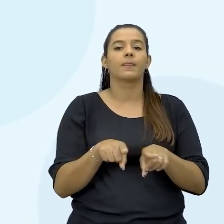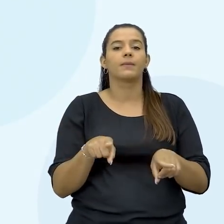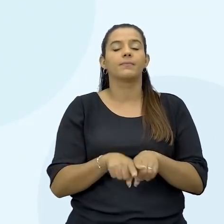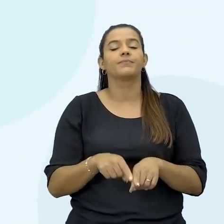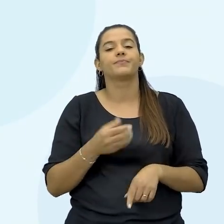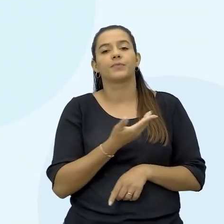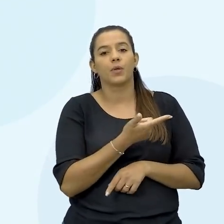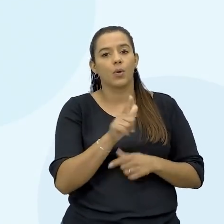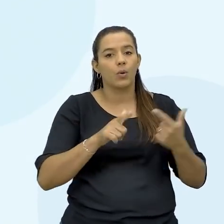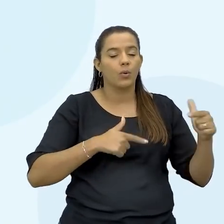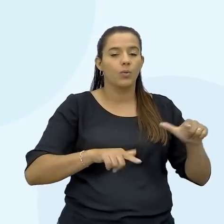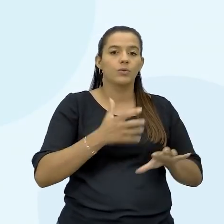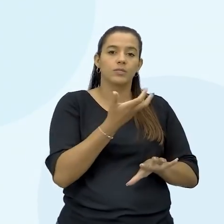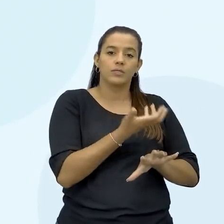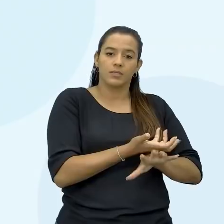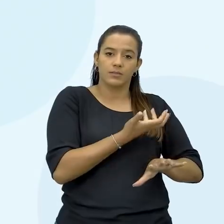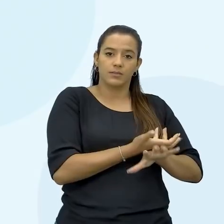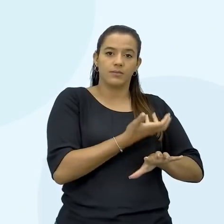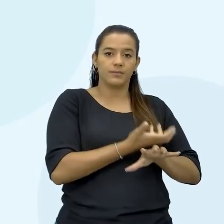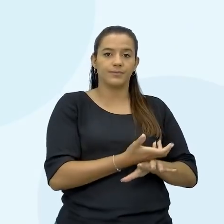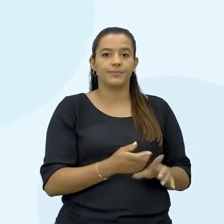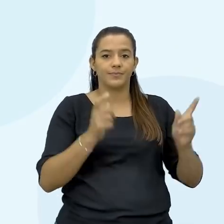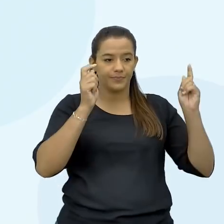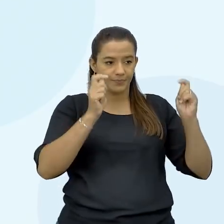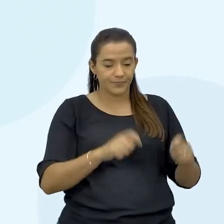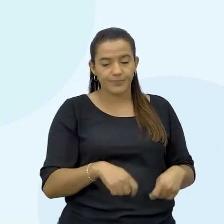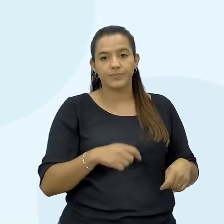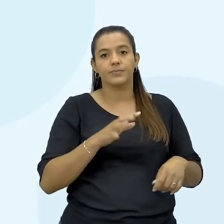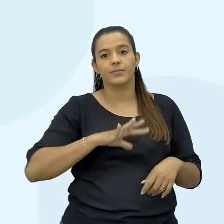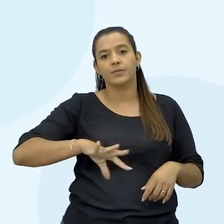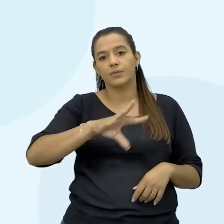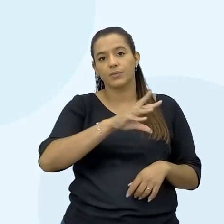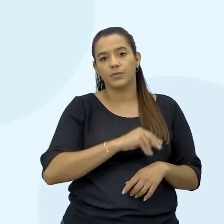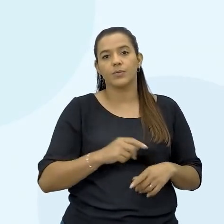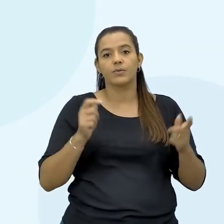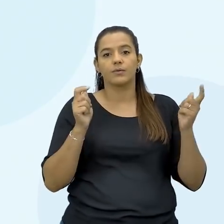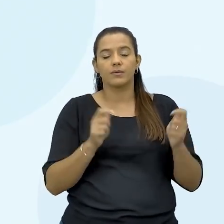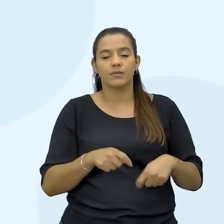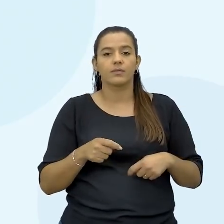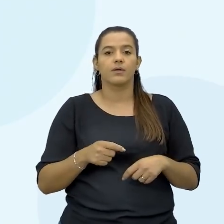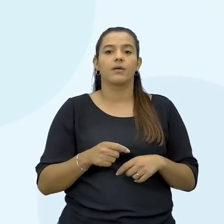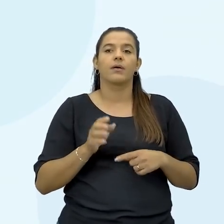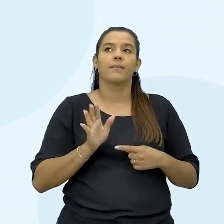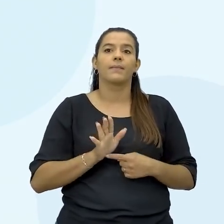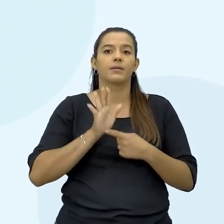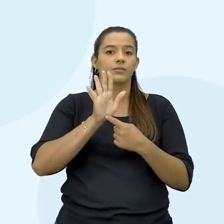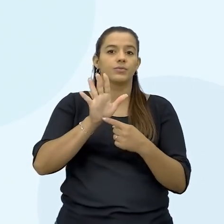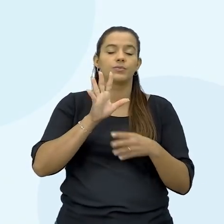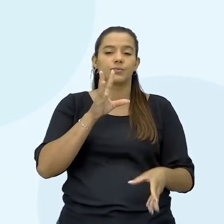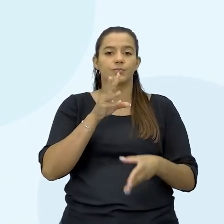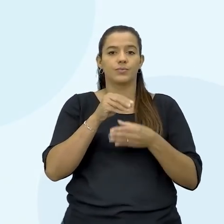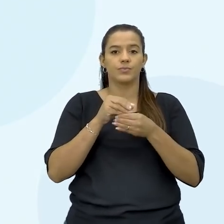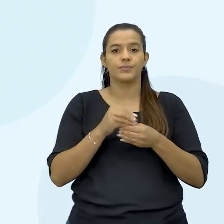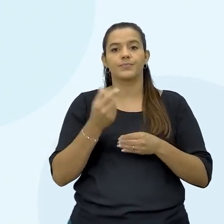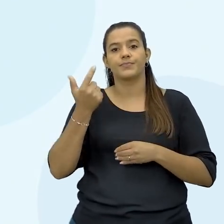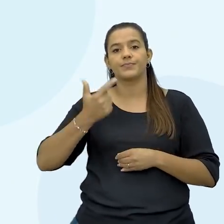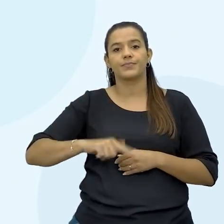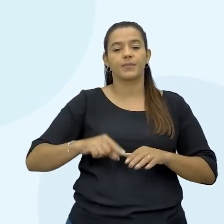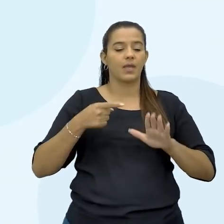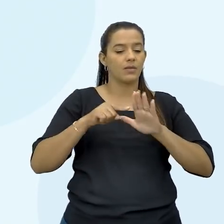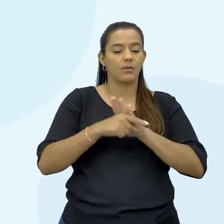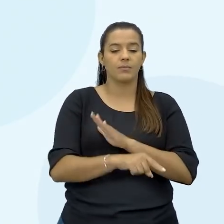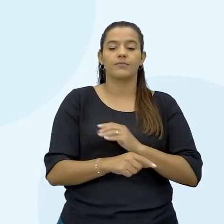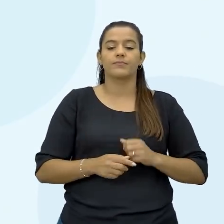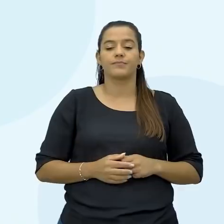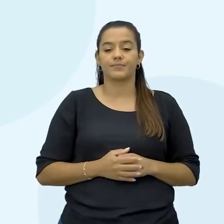as unidades curriculares, as componentes curriculares, desculpe, que vão compor esse